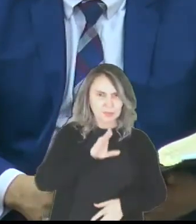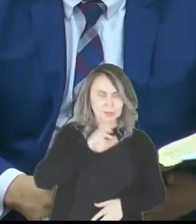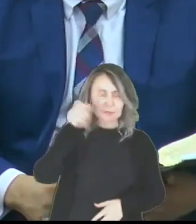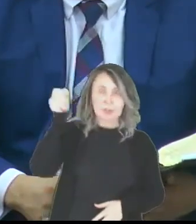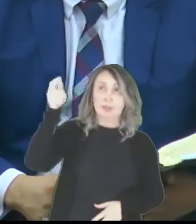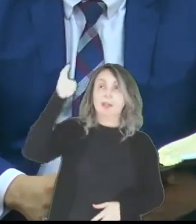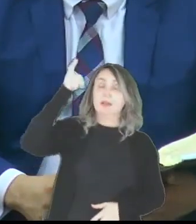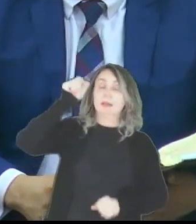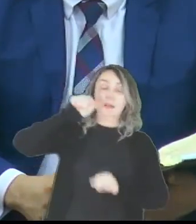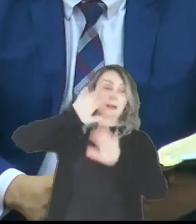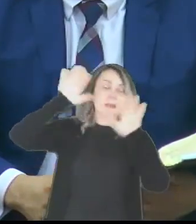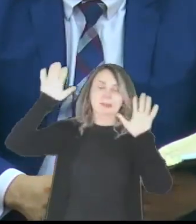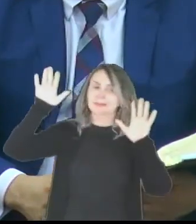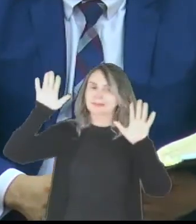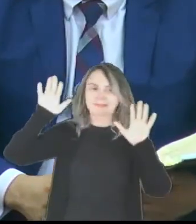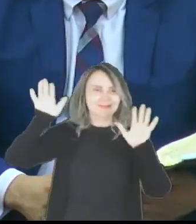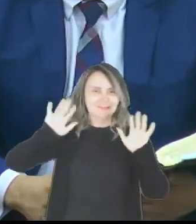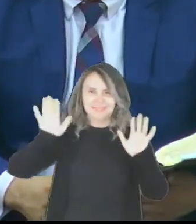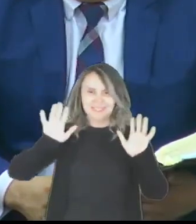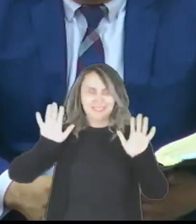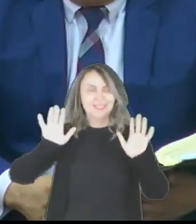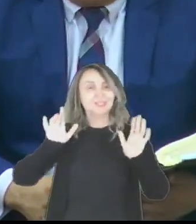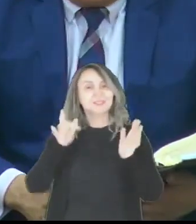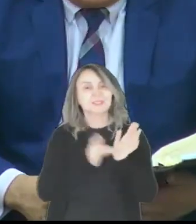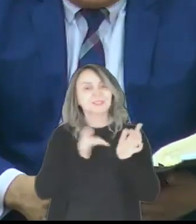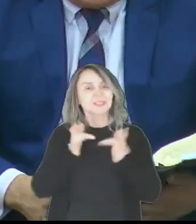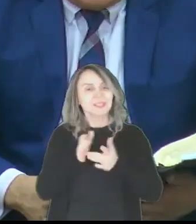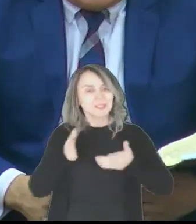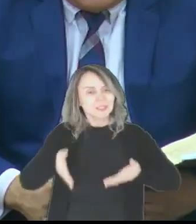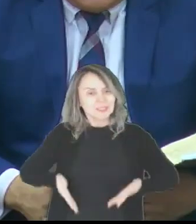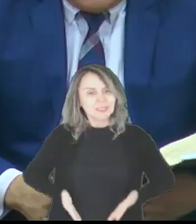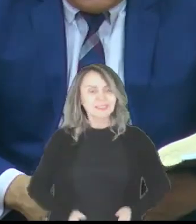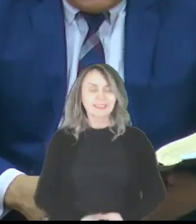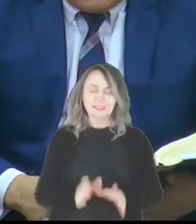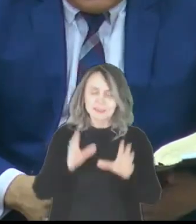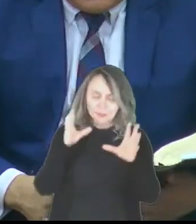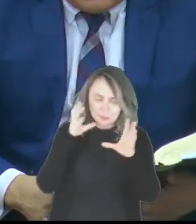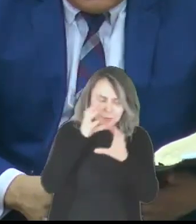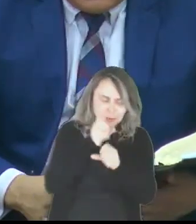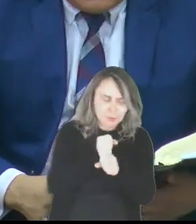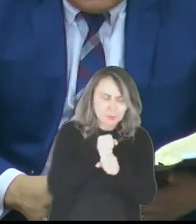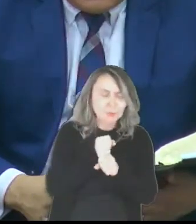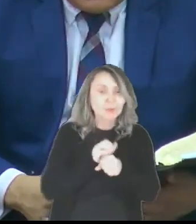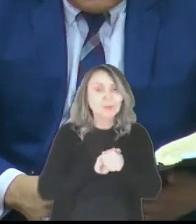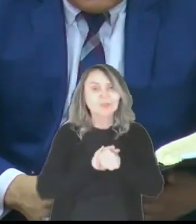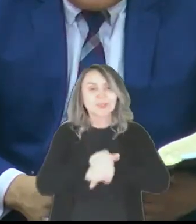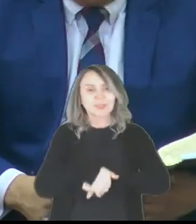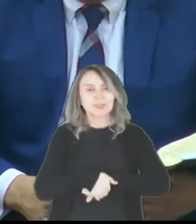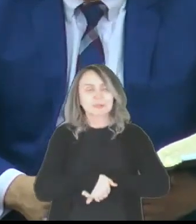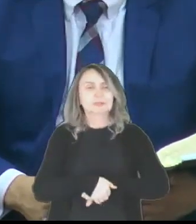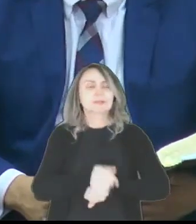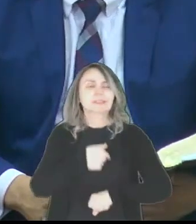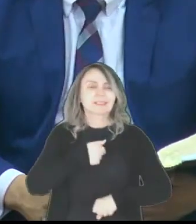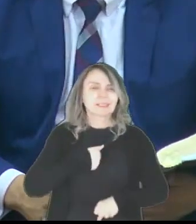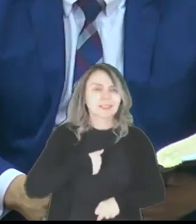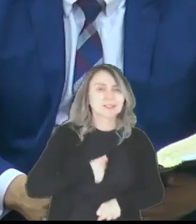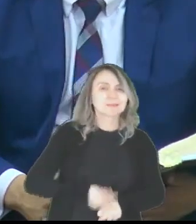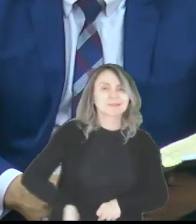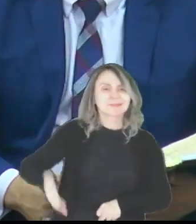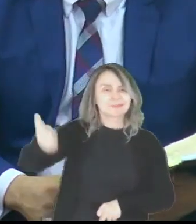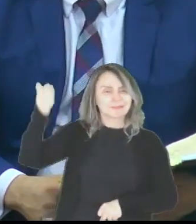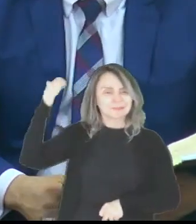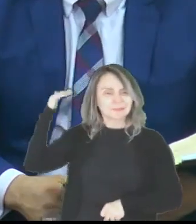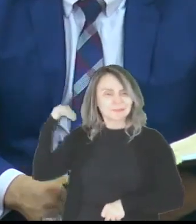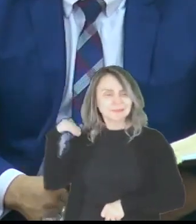à noite, representando as trevas espirituais que nós estávamos. Eu estava numa longa noite,